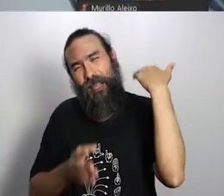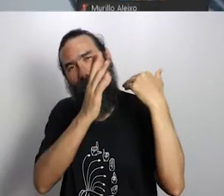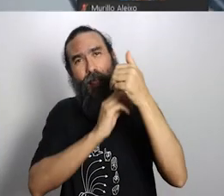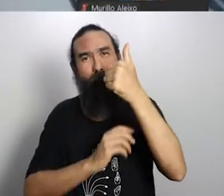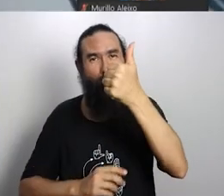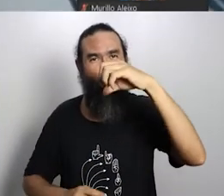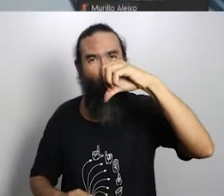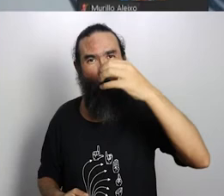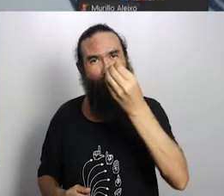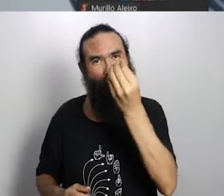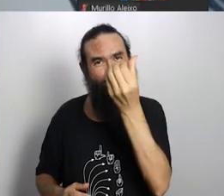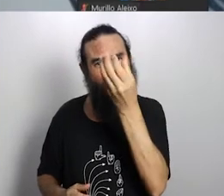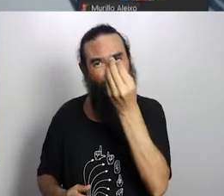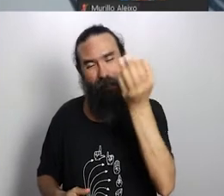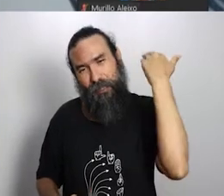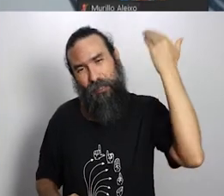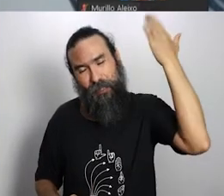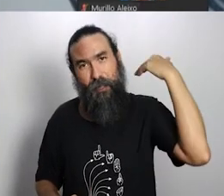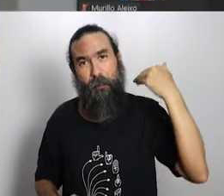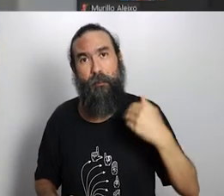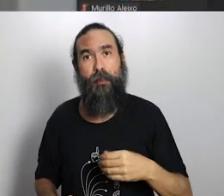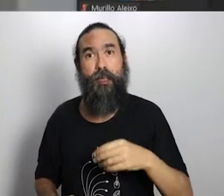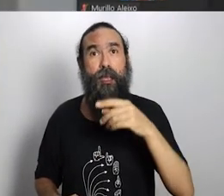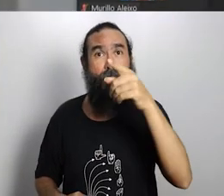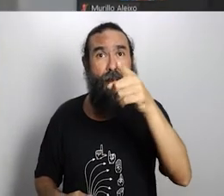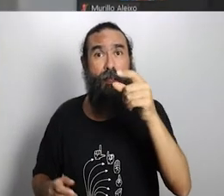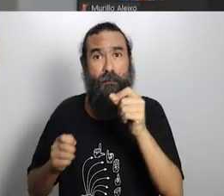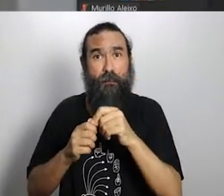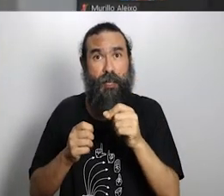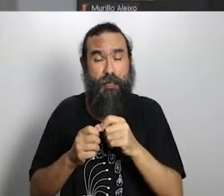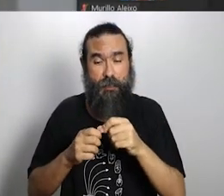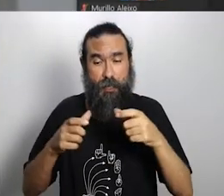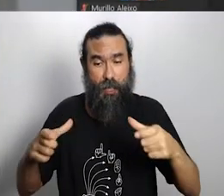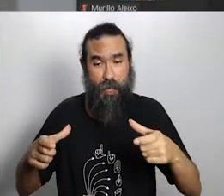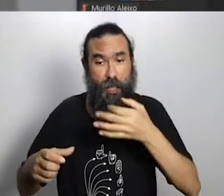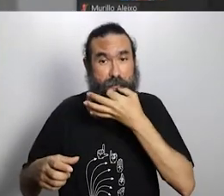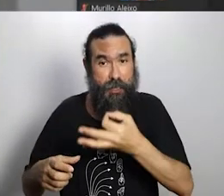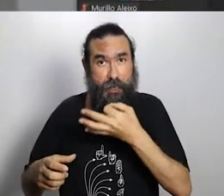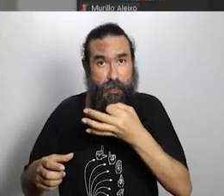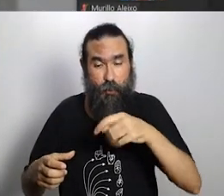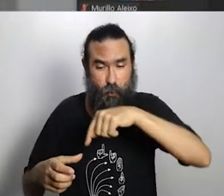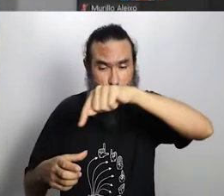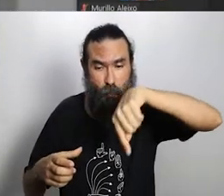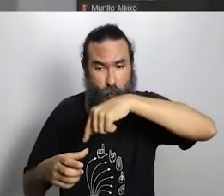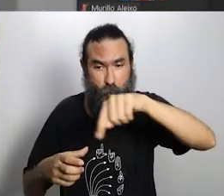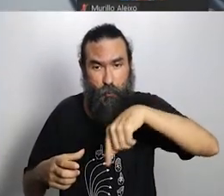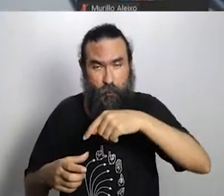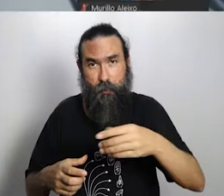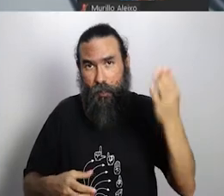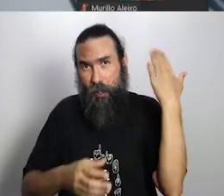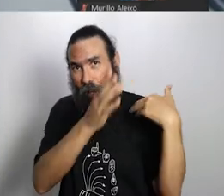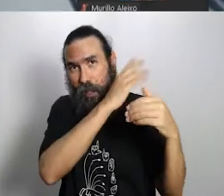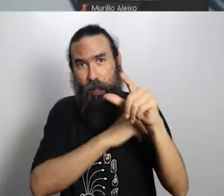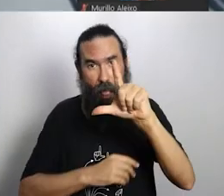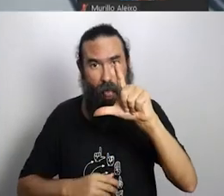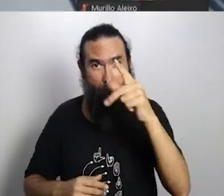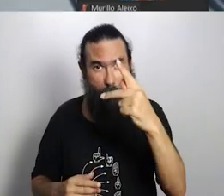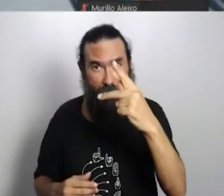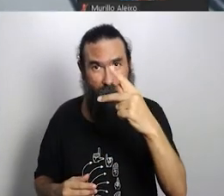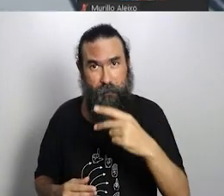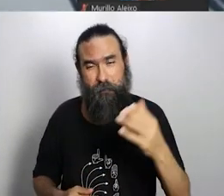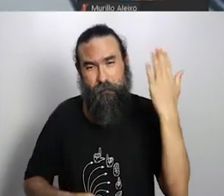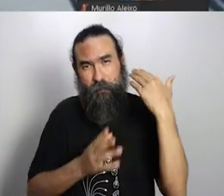LP. Né? Na época, e você um pitel, você estava mandando, desmandando